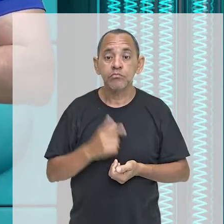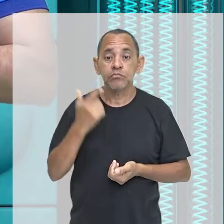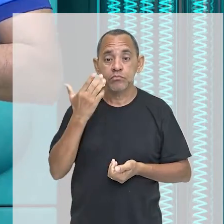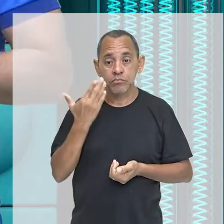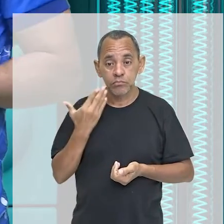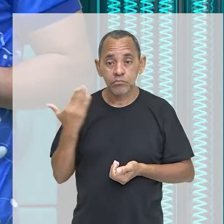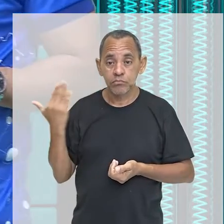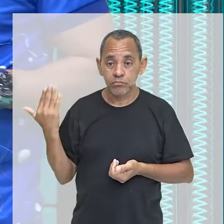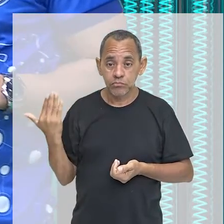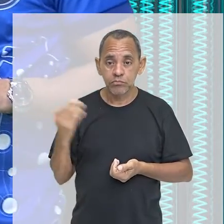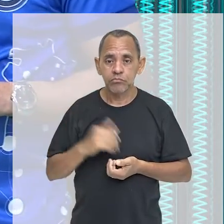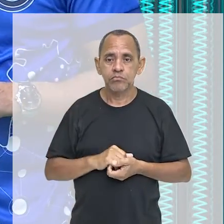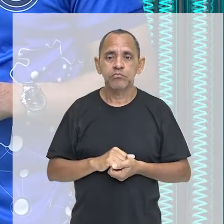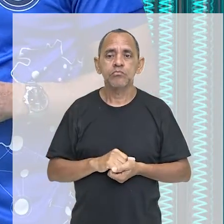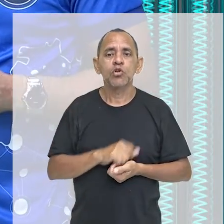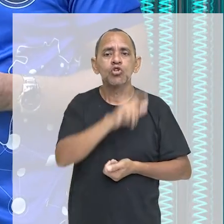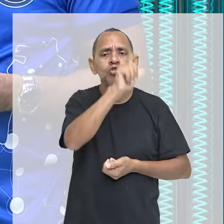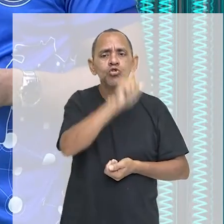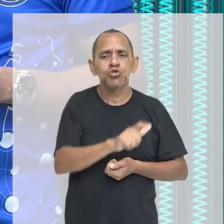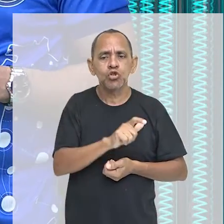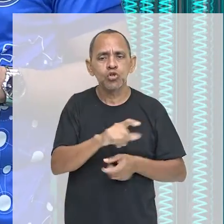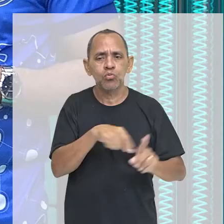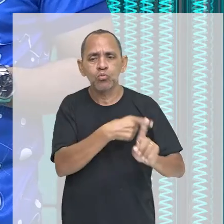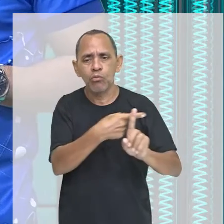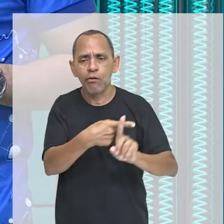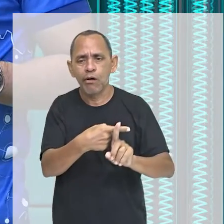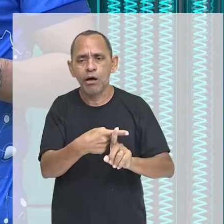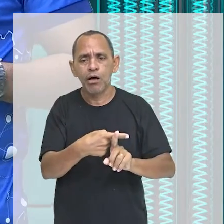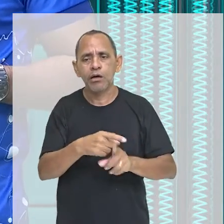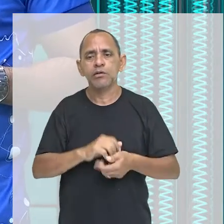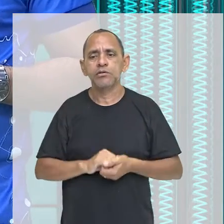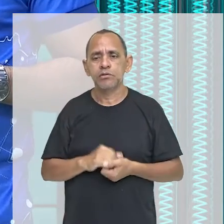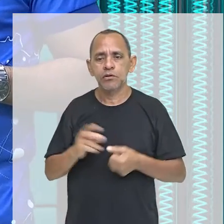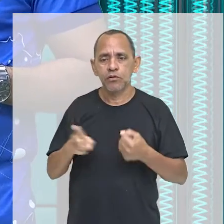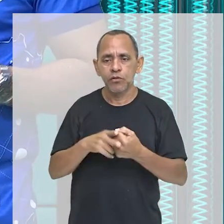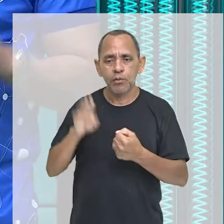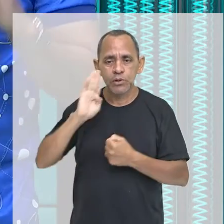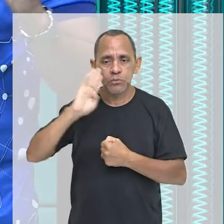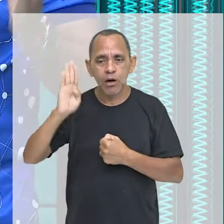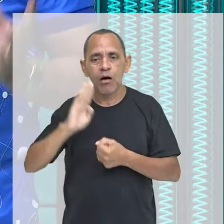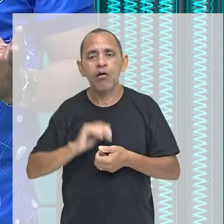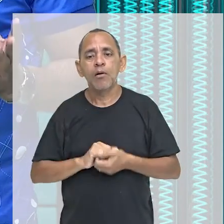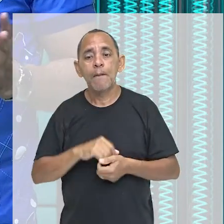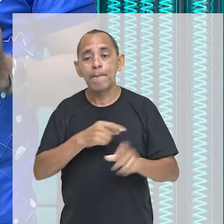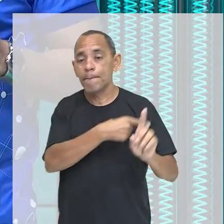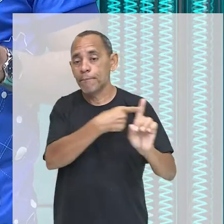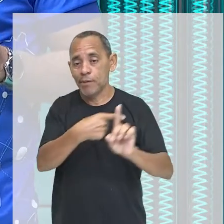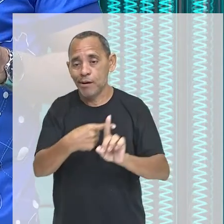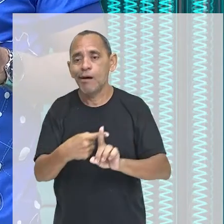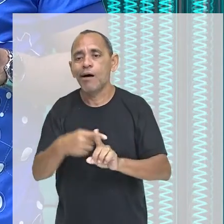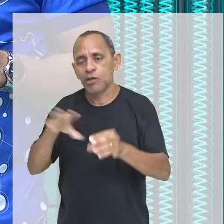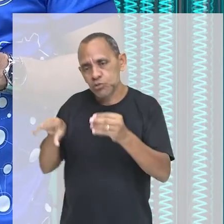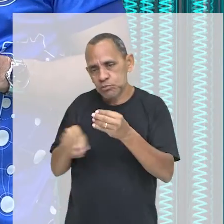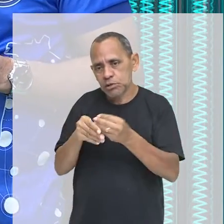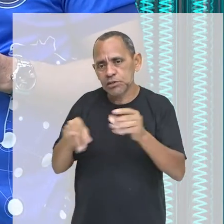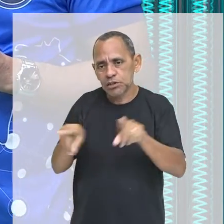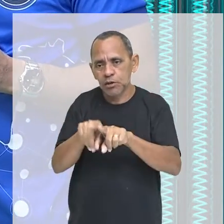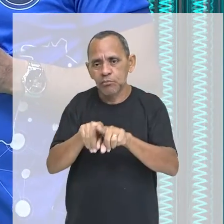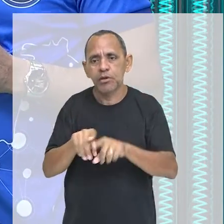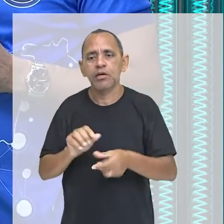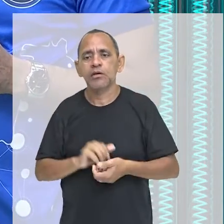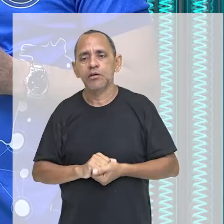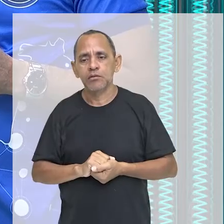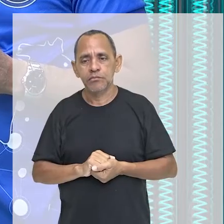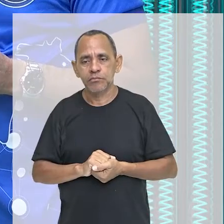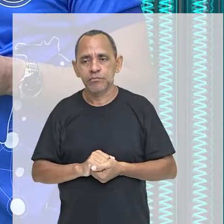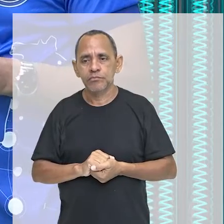eu falo, daquilo que eu falo, main verb, verbo principal, mais o complemento. Então essa é a estrutura das frases interrogativas e,